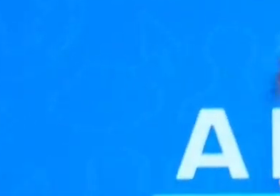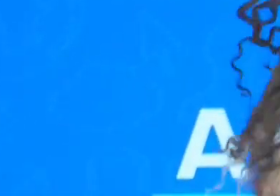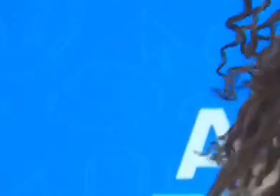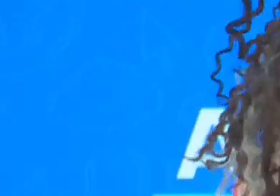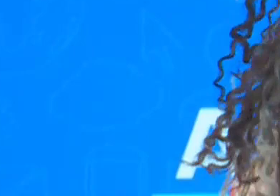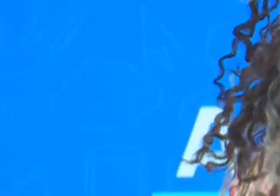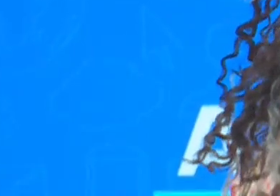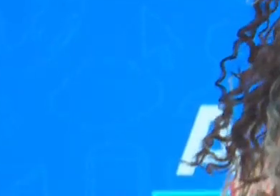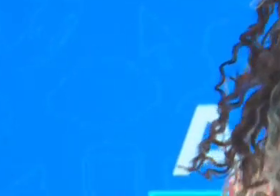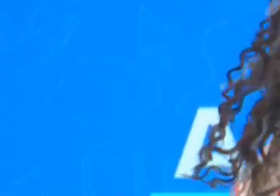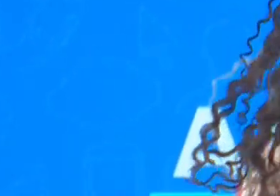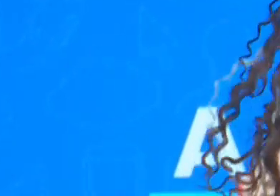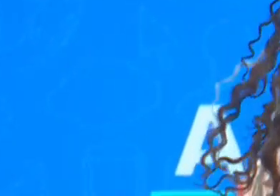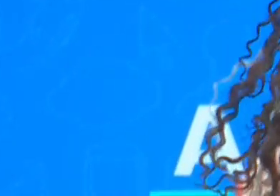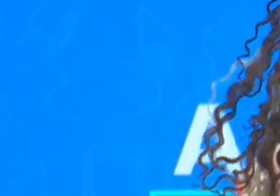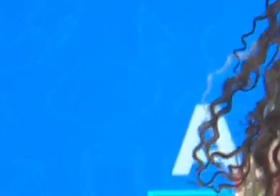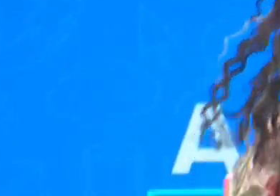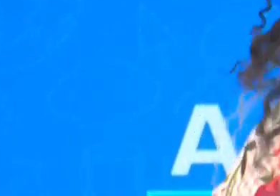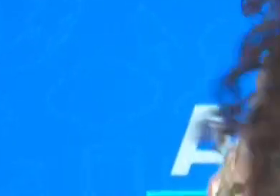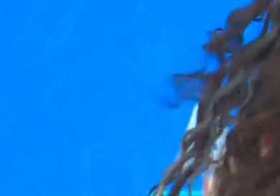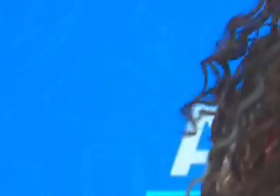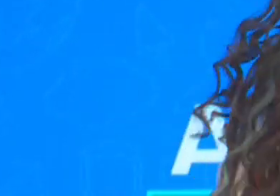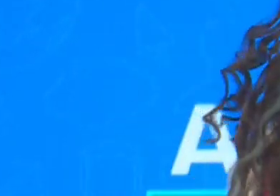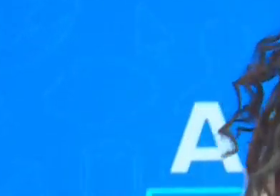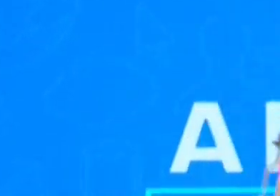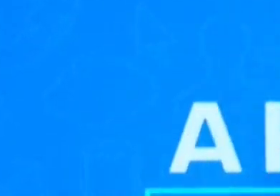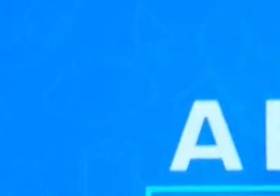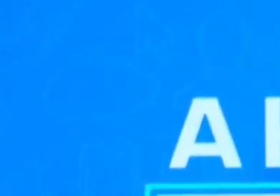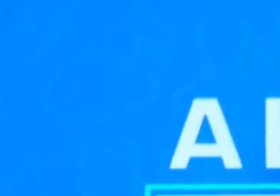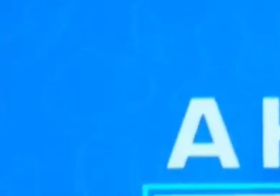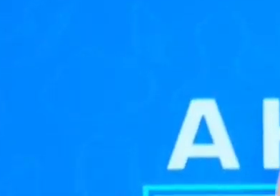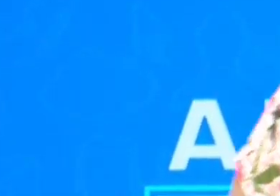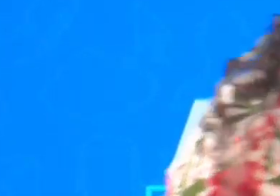É agora, depois da... Vai ser o Titela, aí vai ser eu.